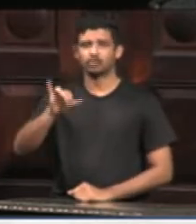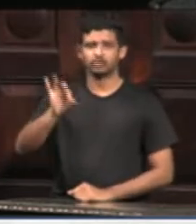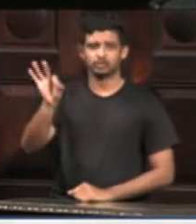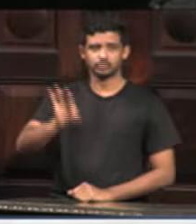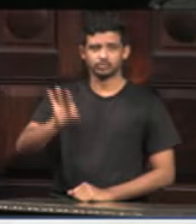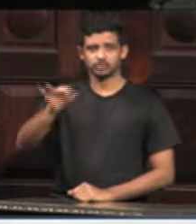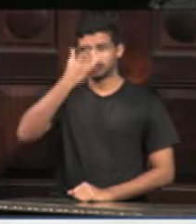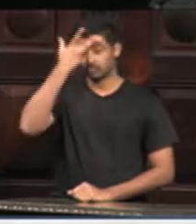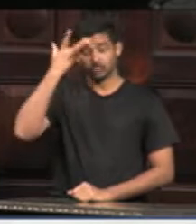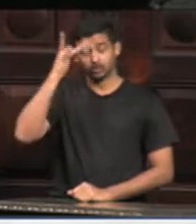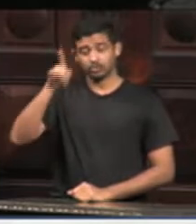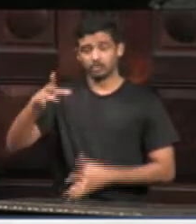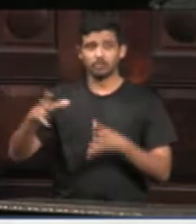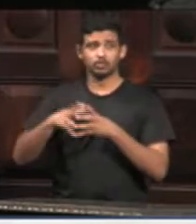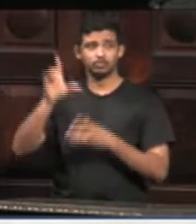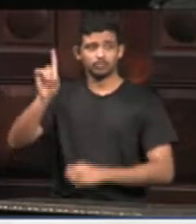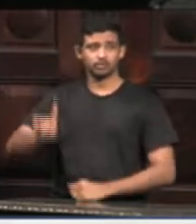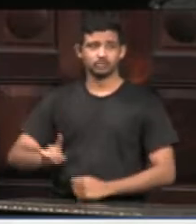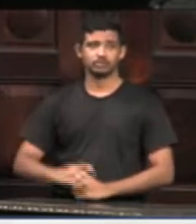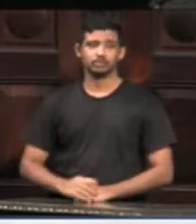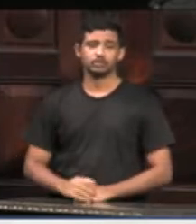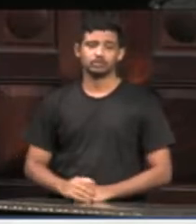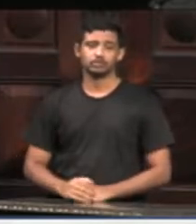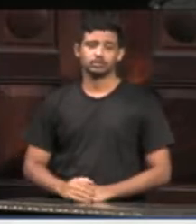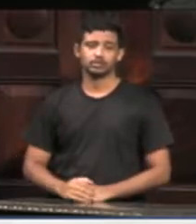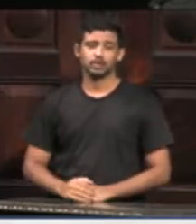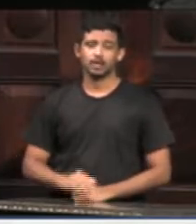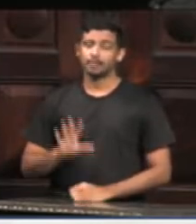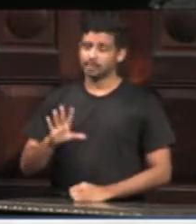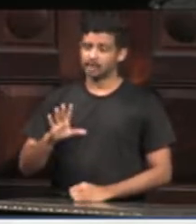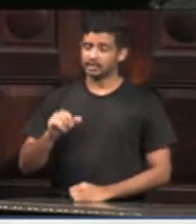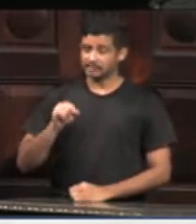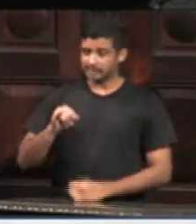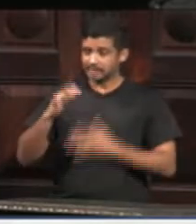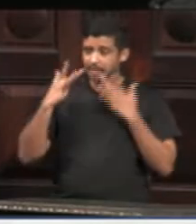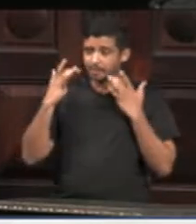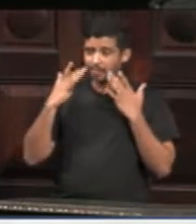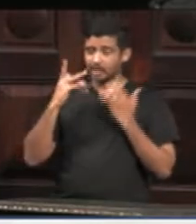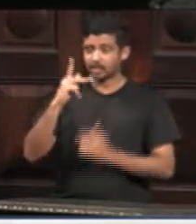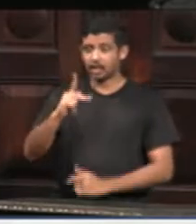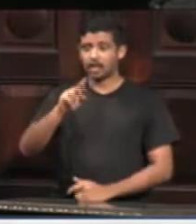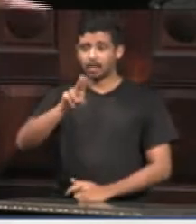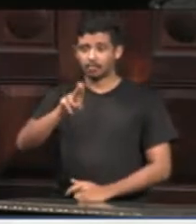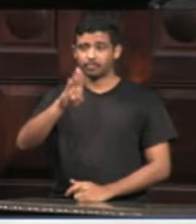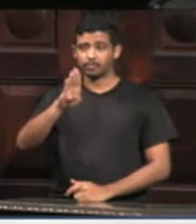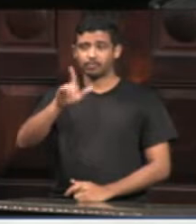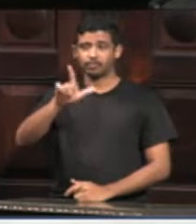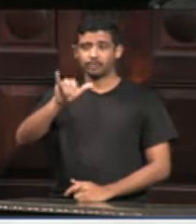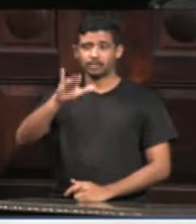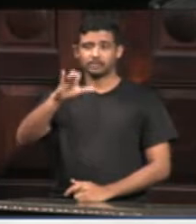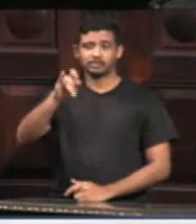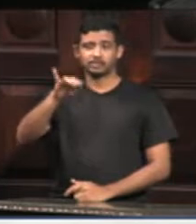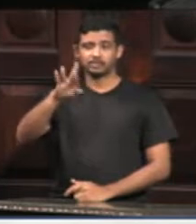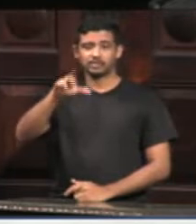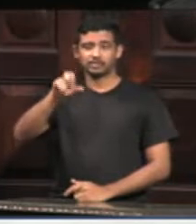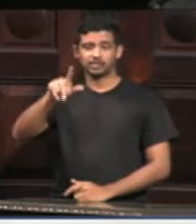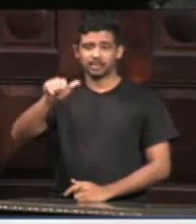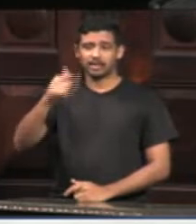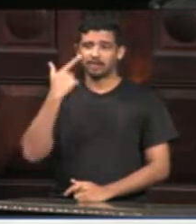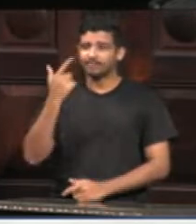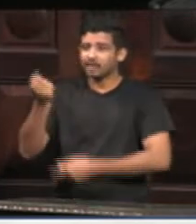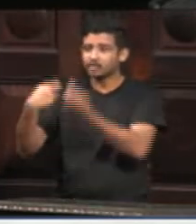pessoas com deficiência. Numa peça publicitária, senhor presidente, da administração direta e